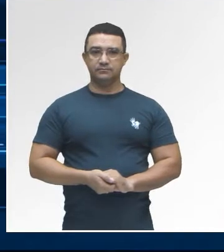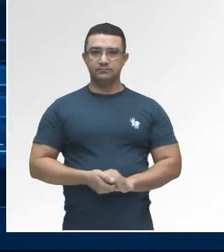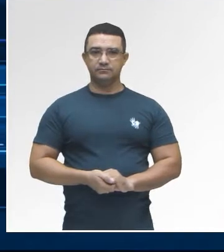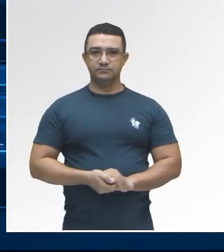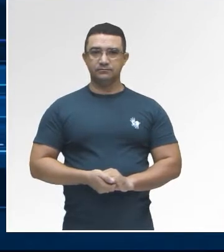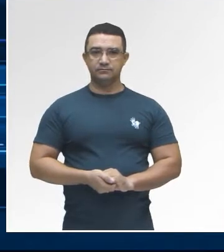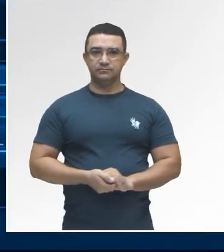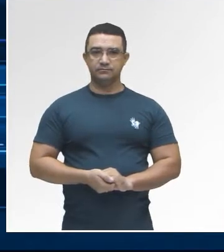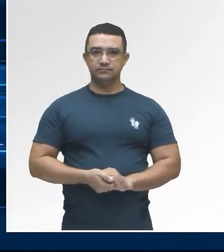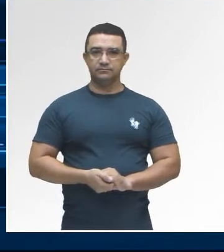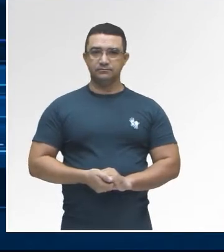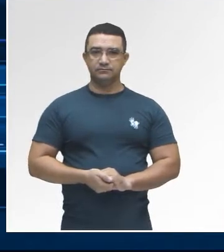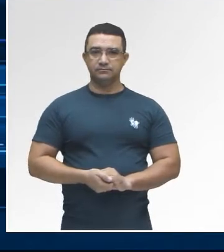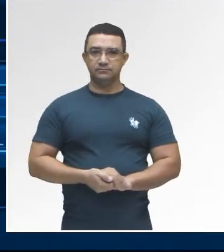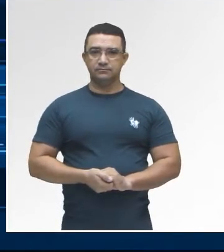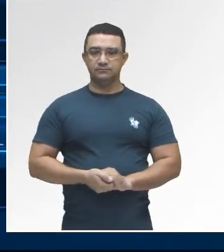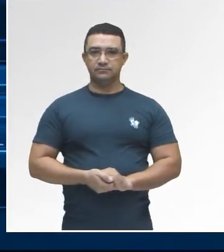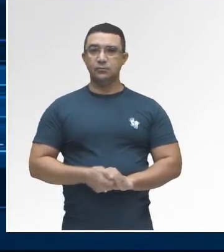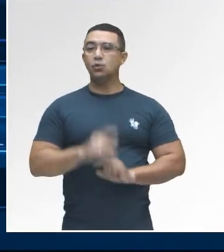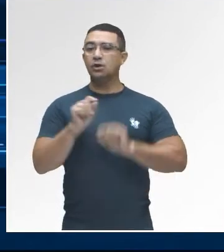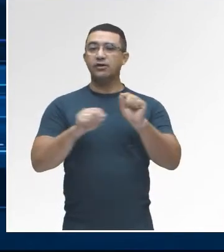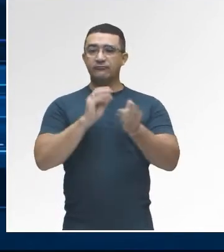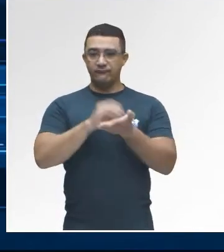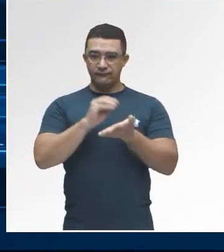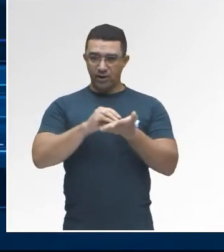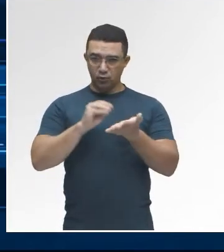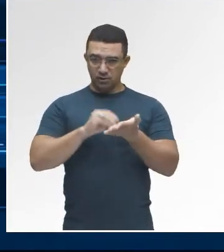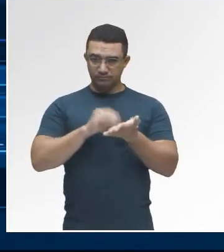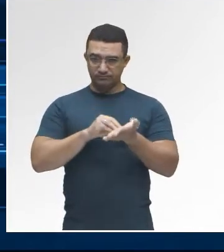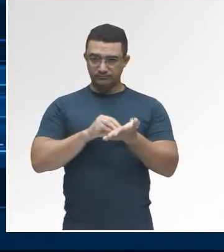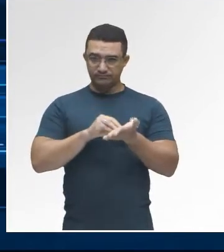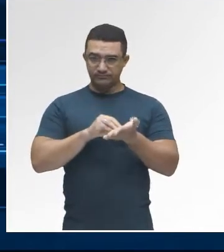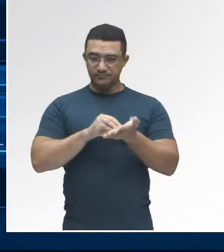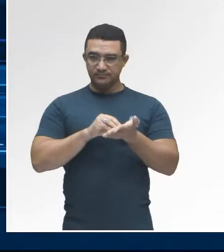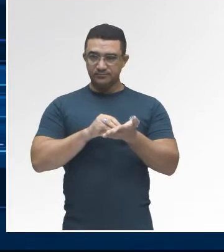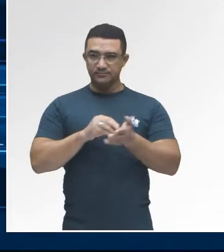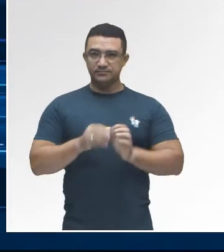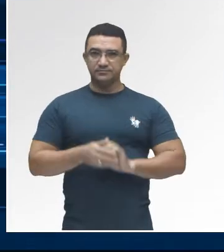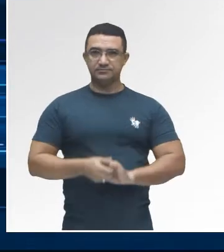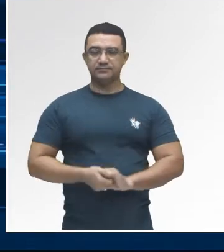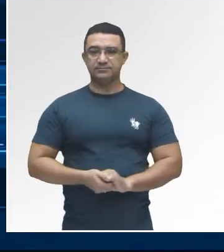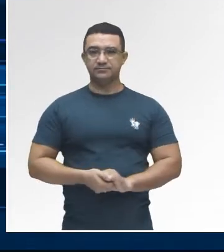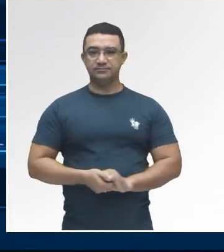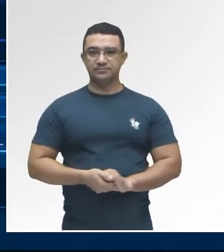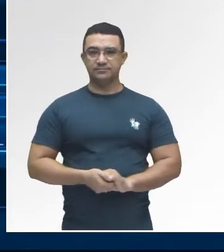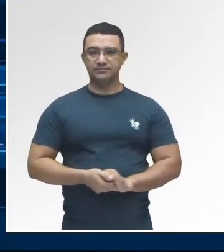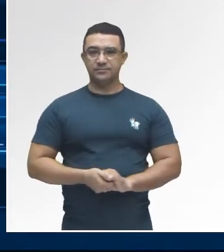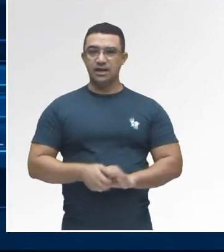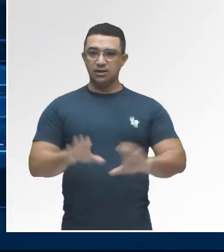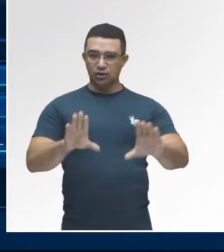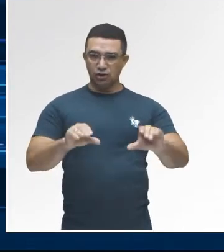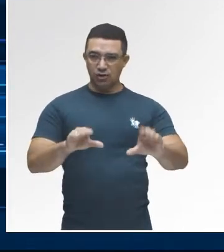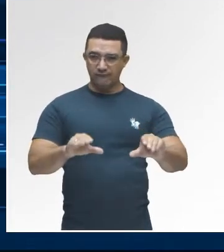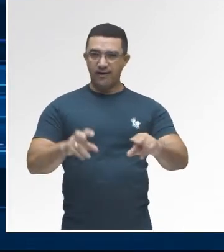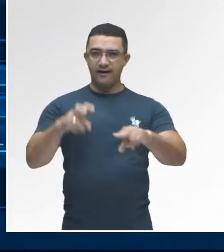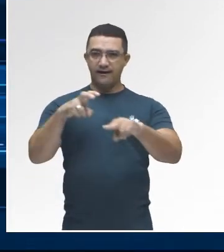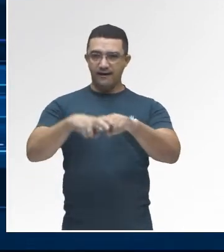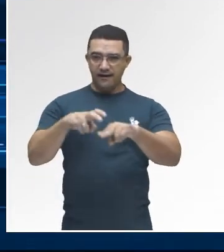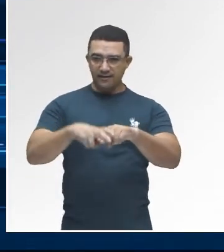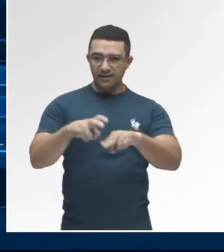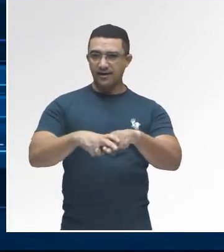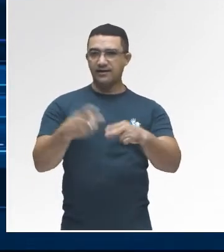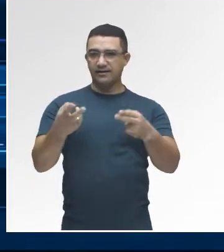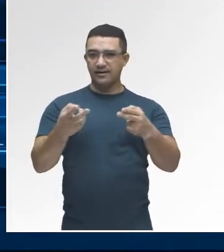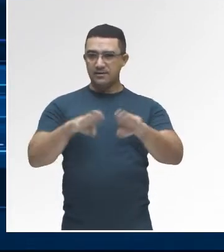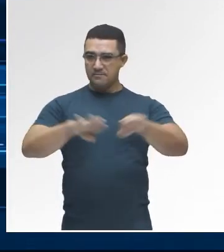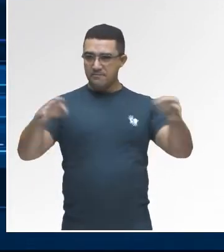is missing furniture. O que está faltando? Missing é faltando. Vamos ver então, né, lá no chat público. Vamos ver o